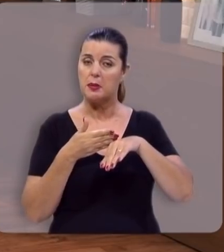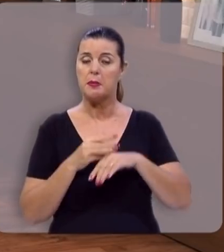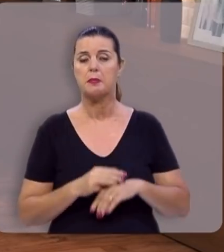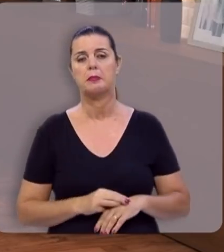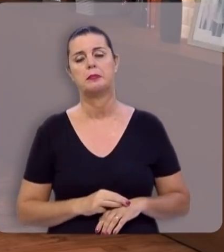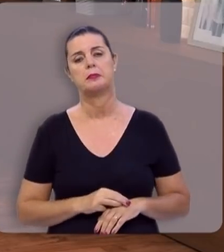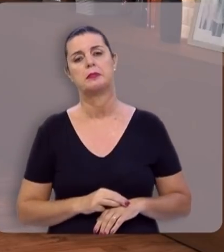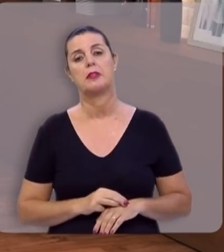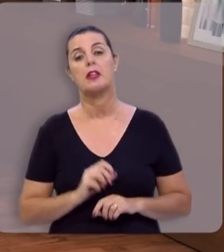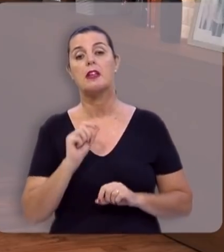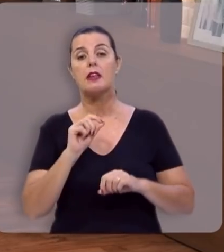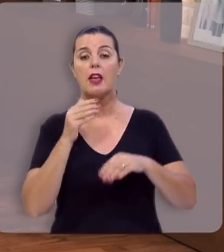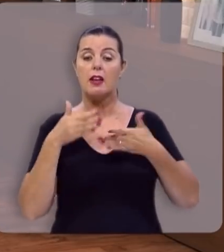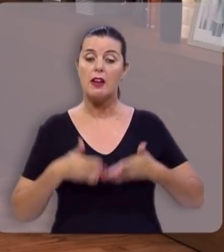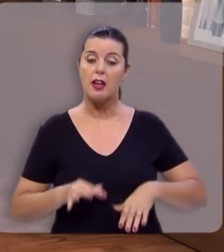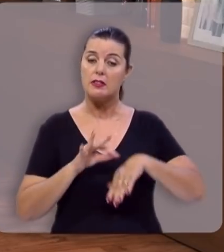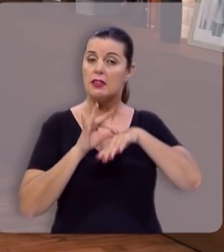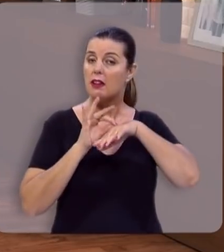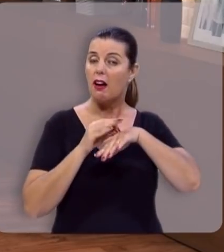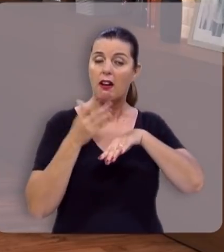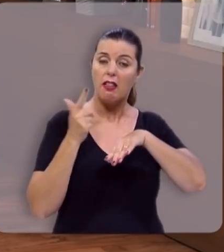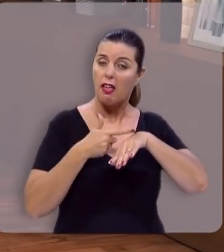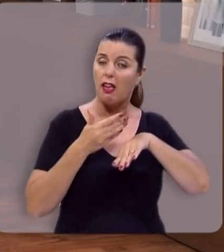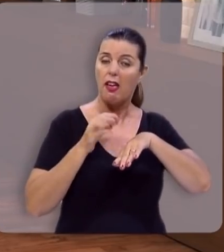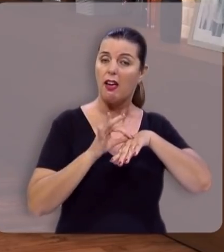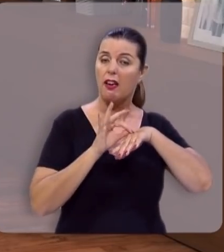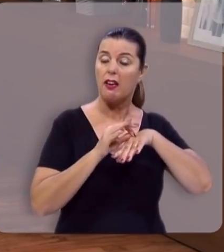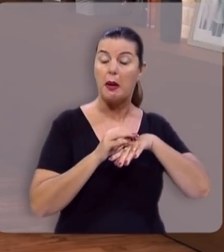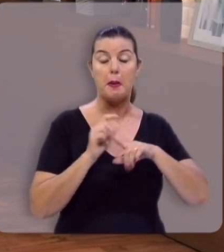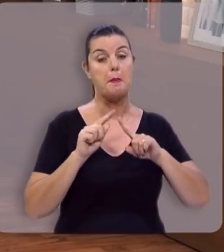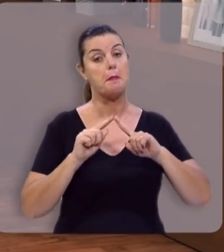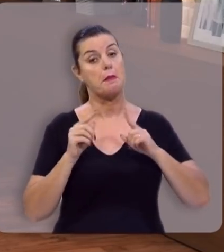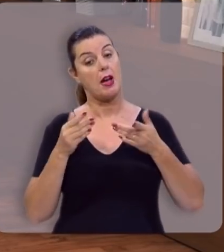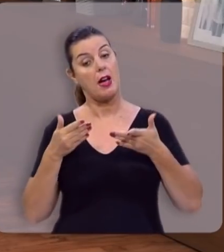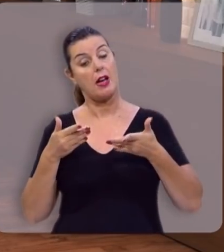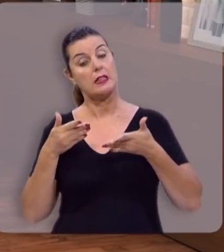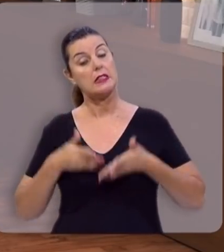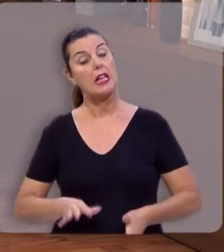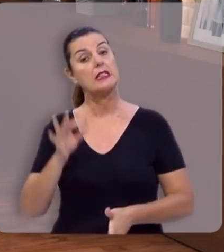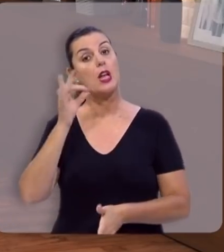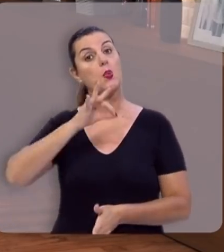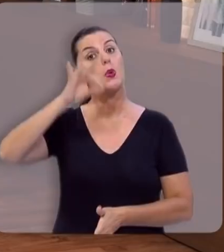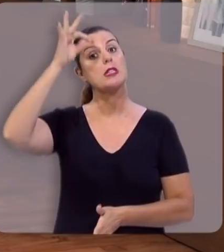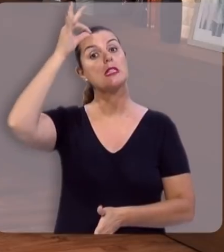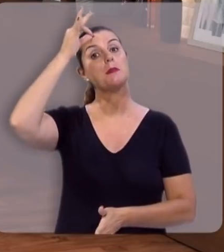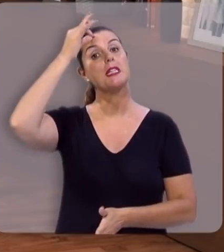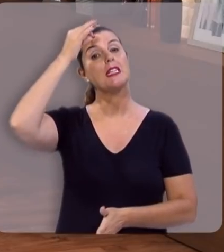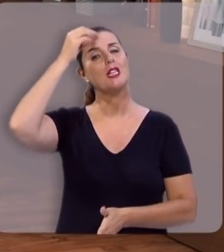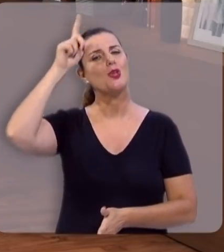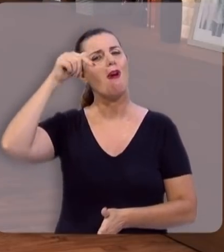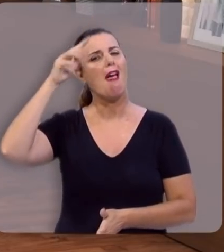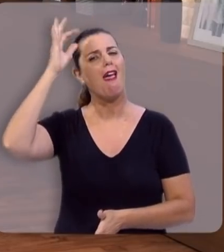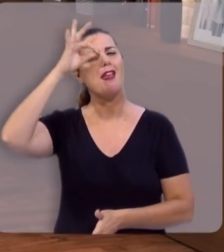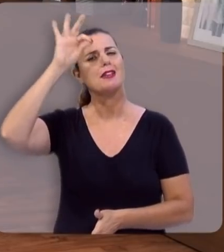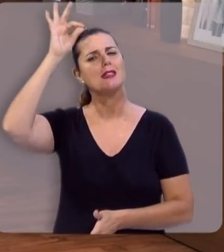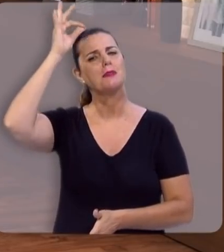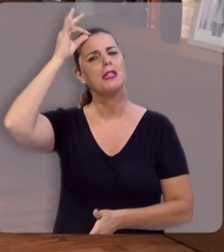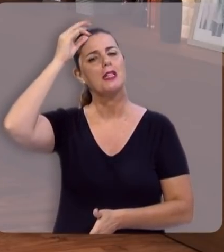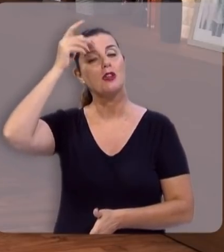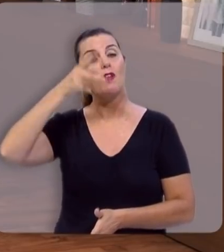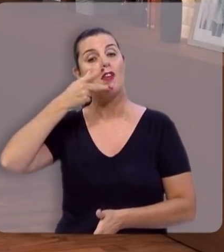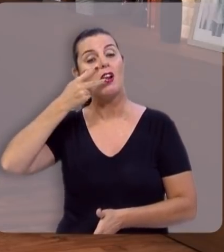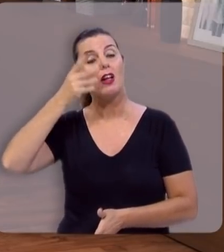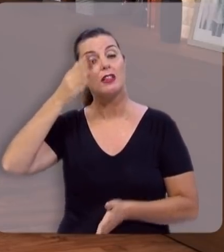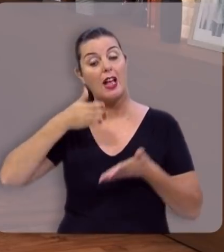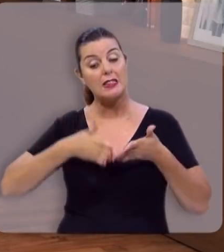O que é nascido da carne é carne, Nicodemos. Mas o que é nascido do Espírito é Espírito. Estou falando do nascimento do Espírito. Estou